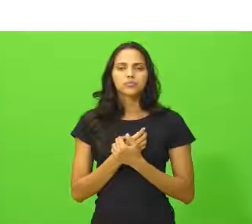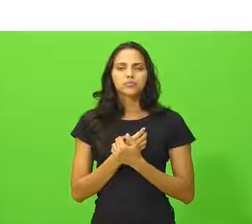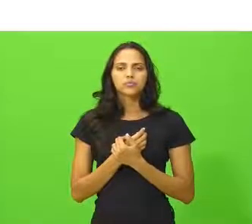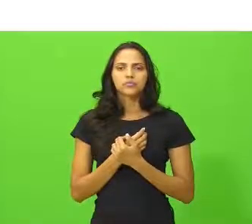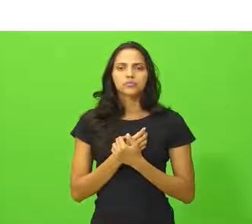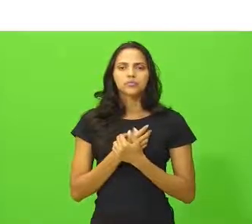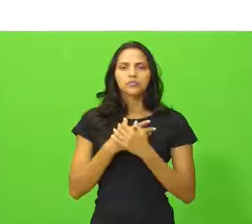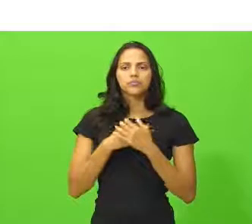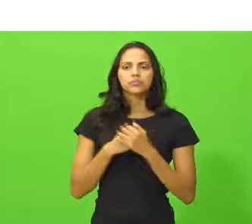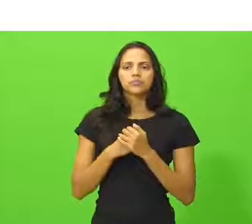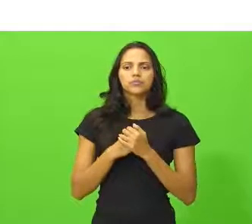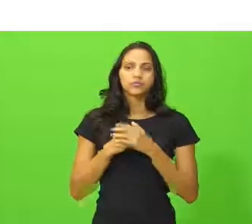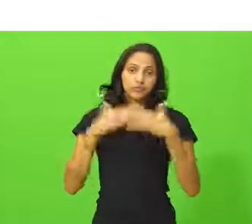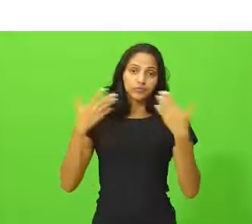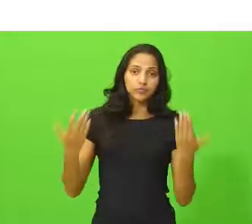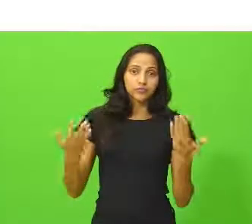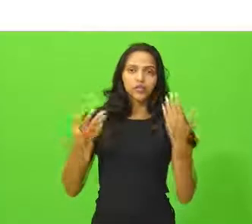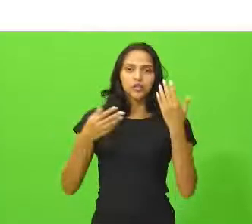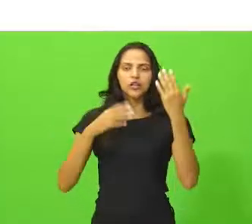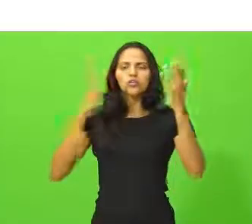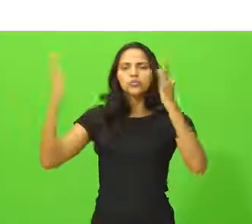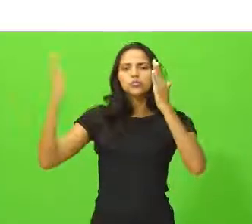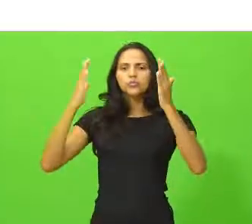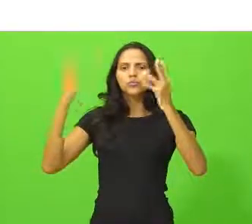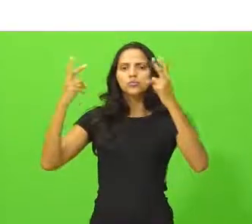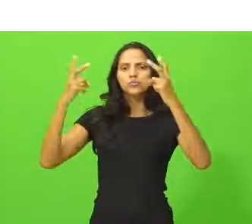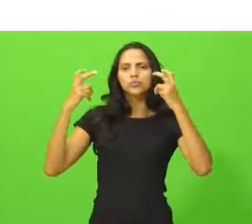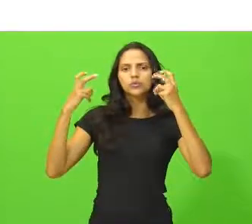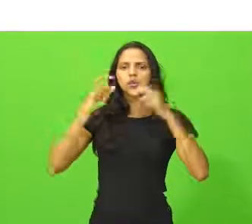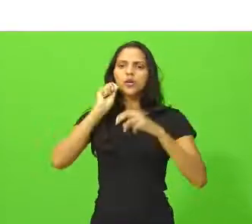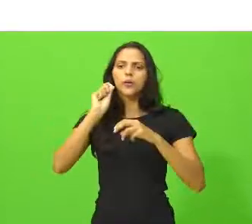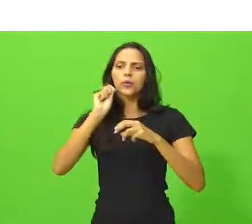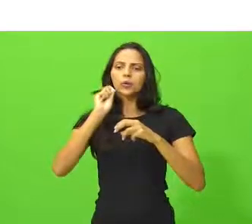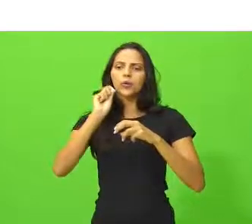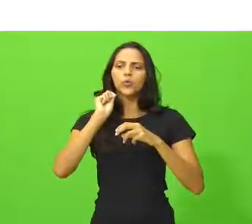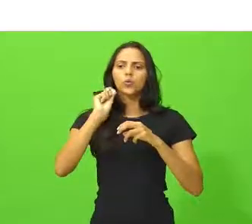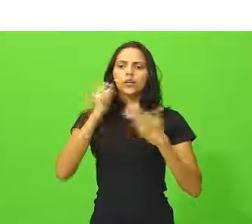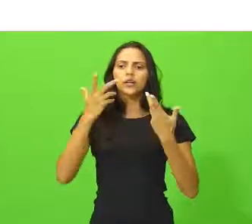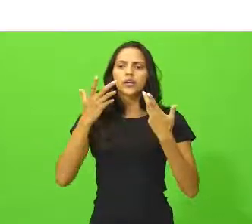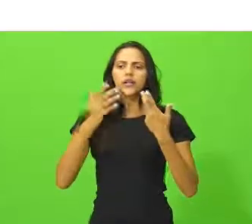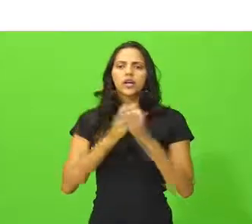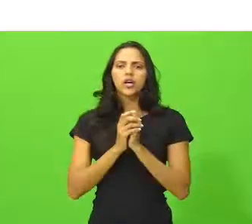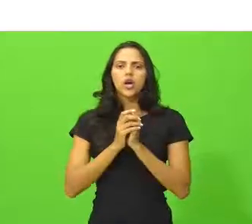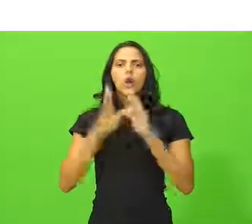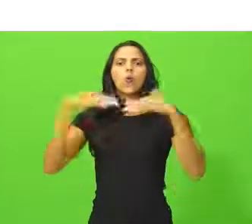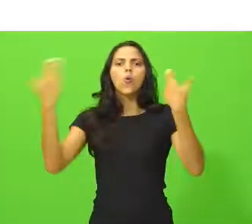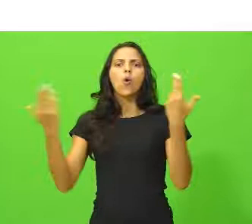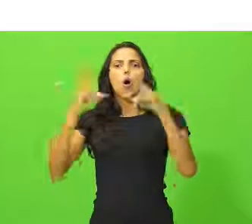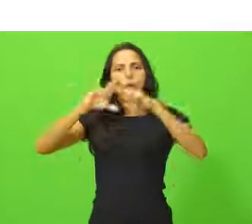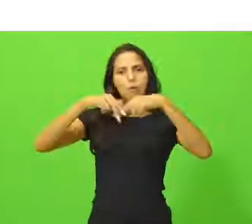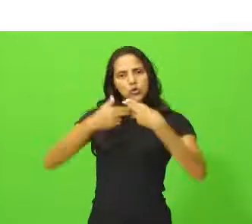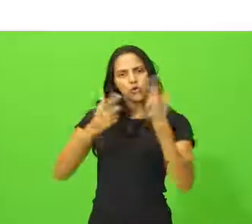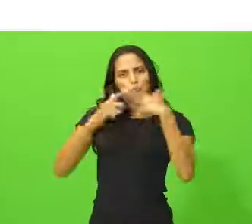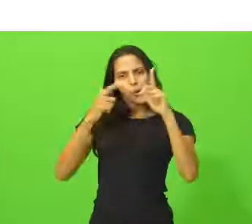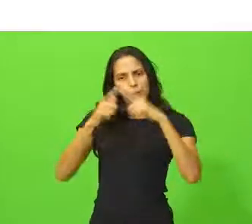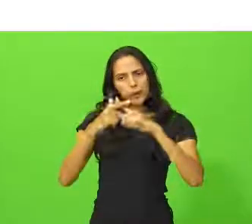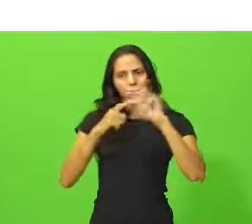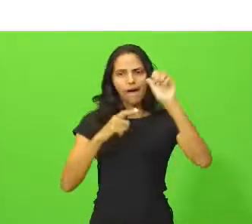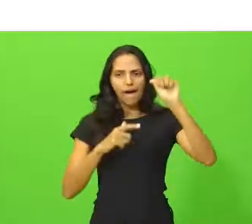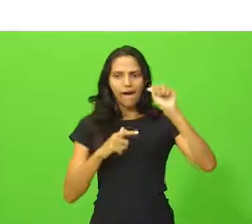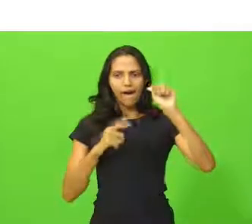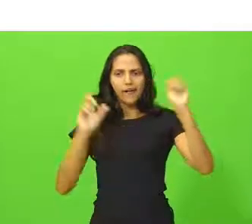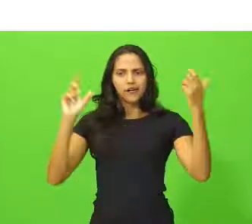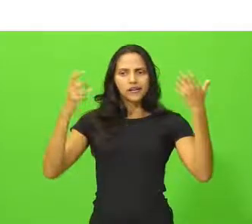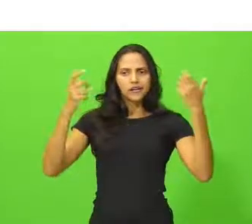O processo registrado no gráfico gerou a seguinte consequência demográfica. Letra A, decréscimo da população